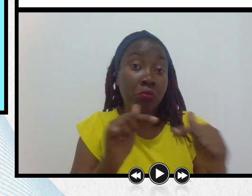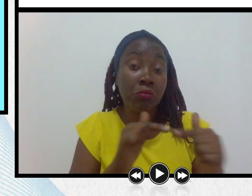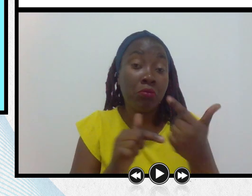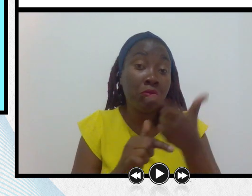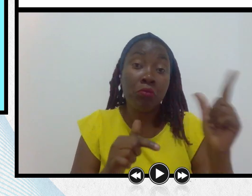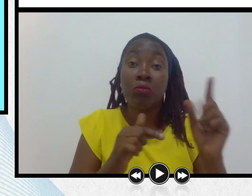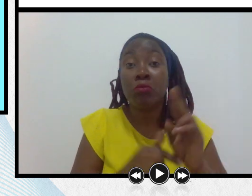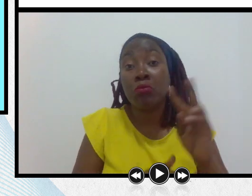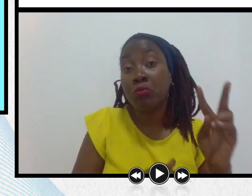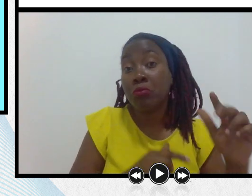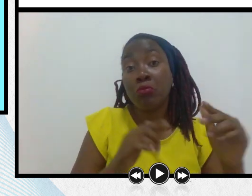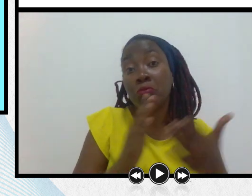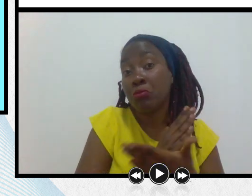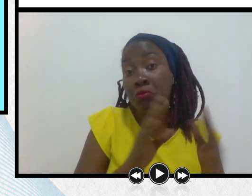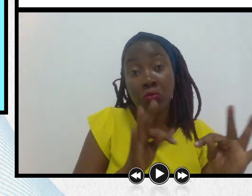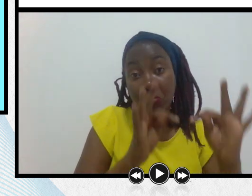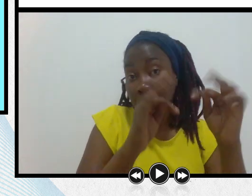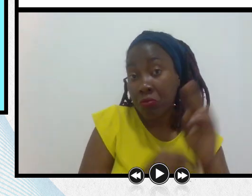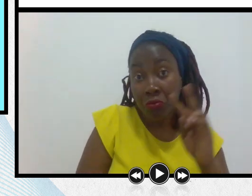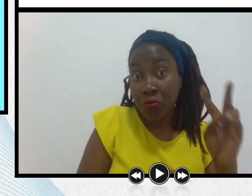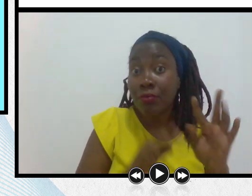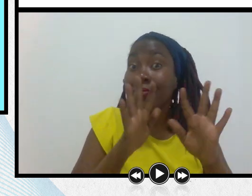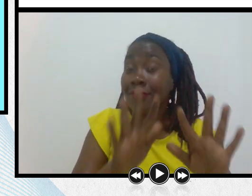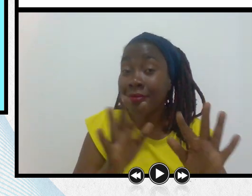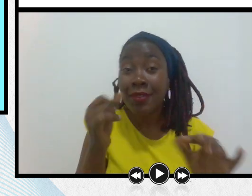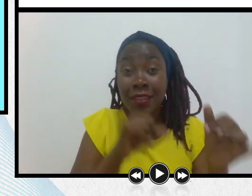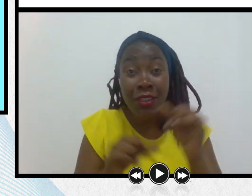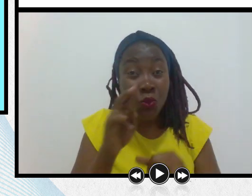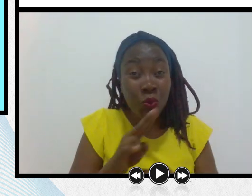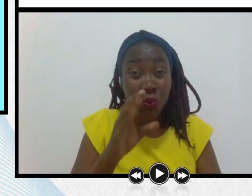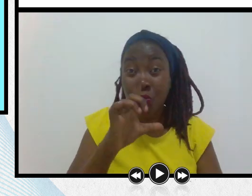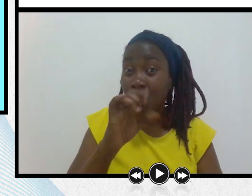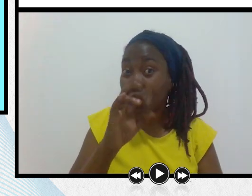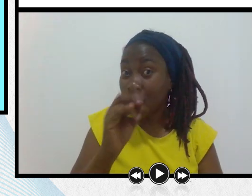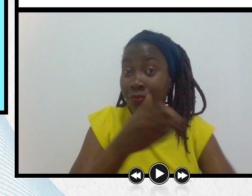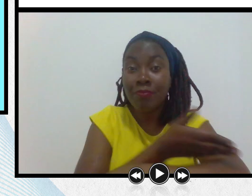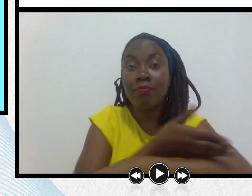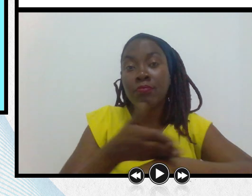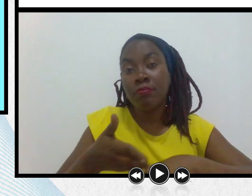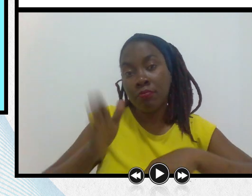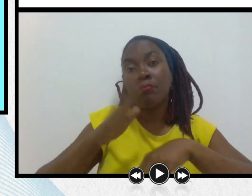com UV, né? Com alguns tratamentos por UV, por luz, mas o tratamento químico com o uso do cloro ele é o mais comum.